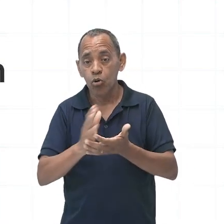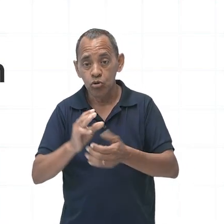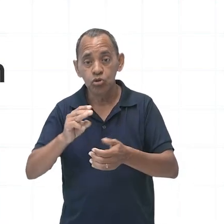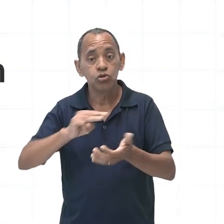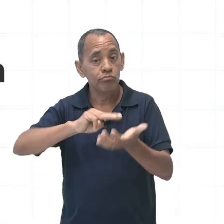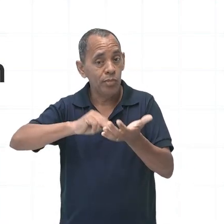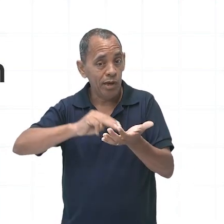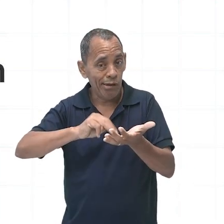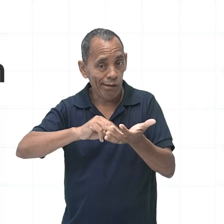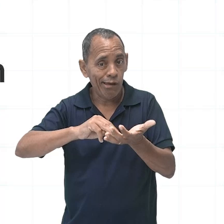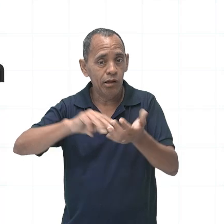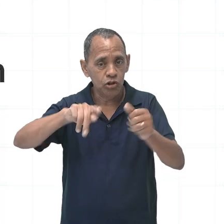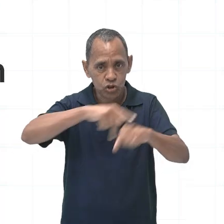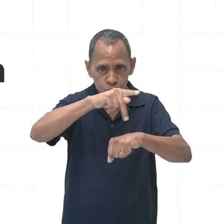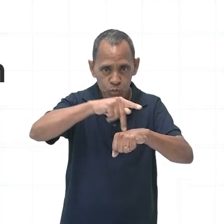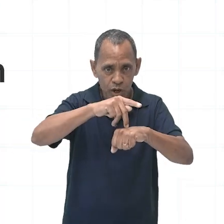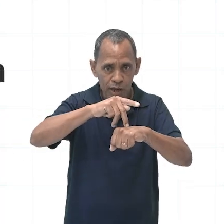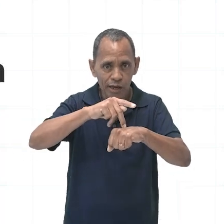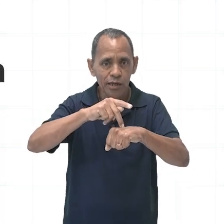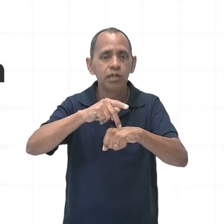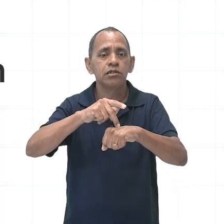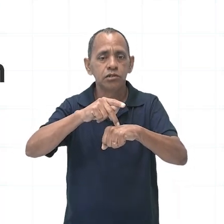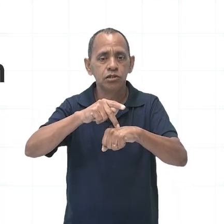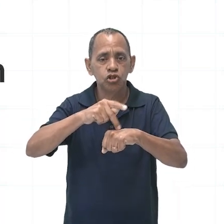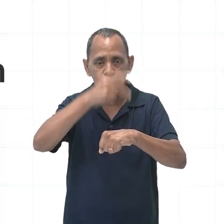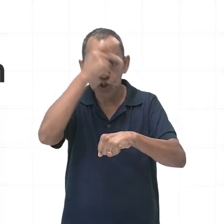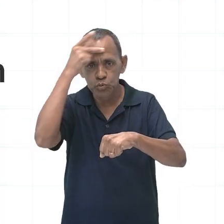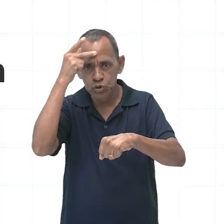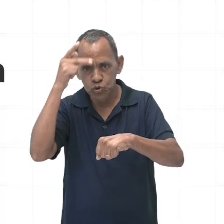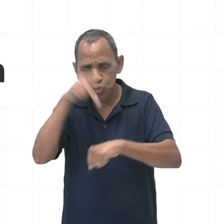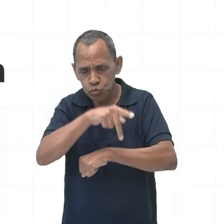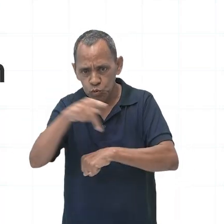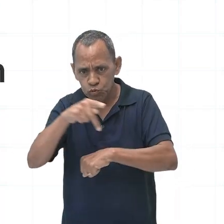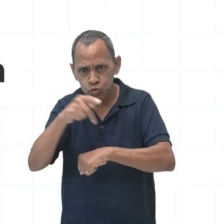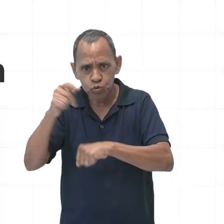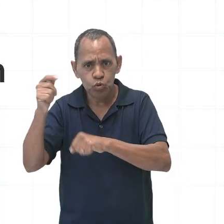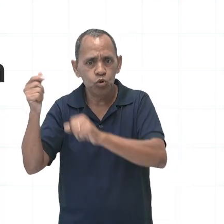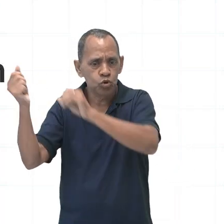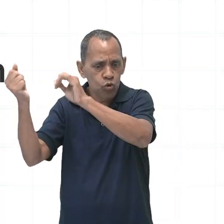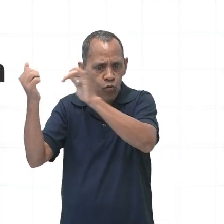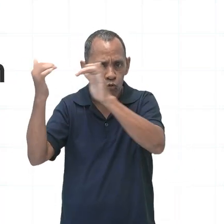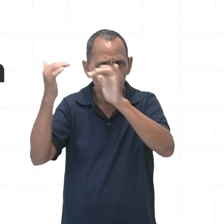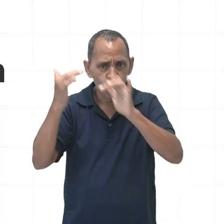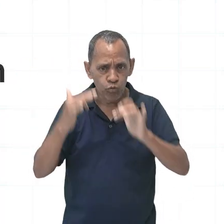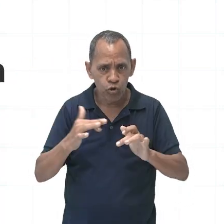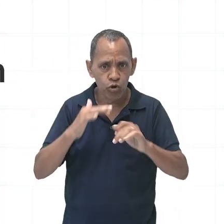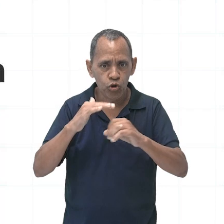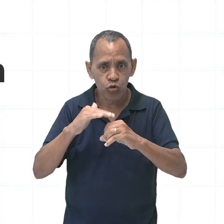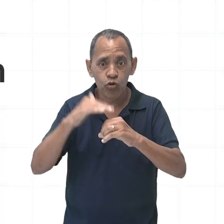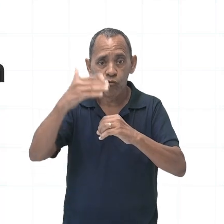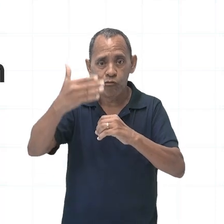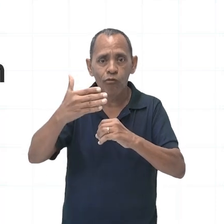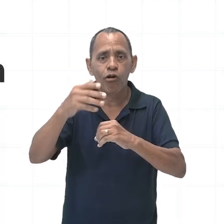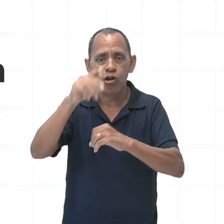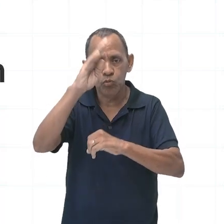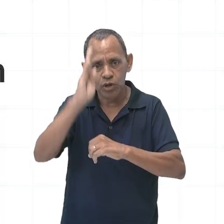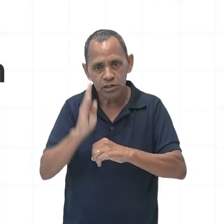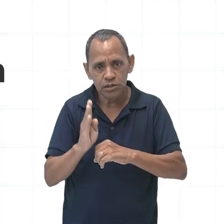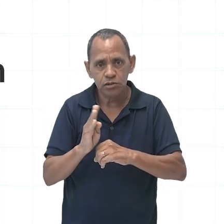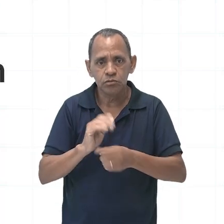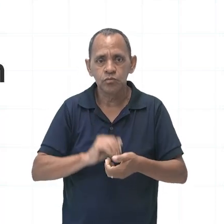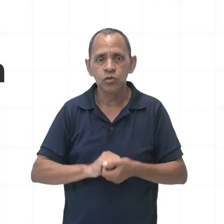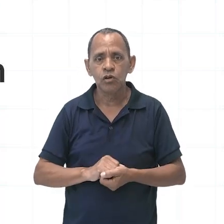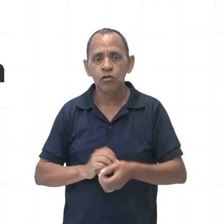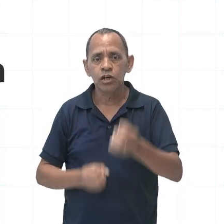estrangeira influenciaram diretamente a ginástica de academia até ela tomar o formato que nós vemos nos dias de hoje. Então, lá